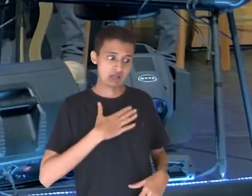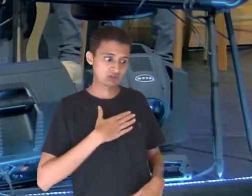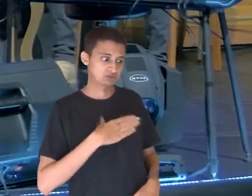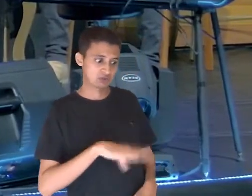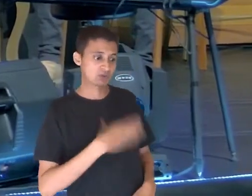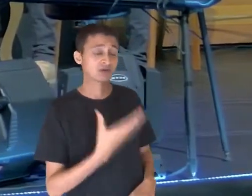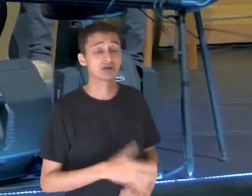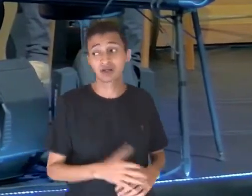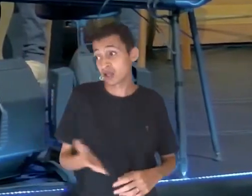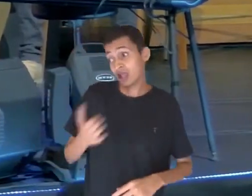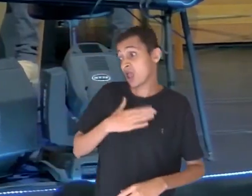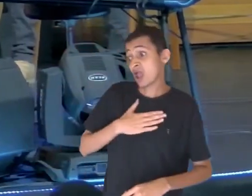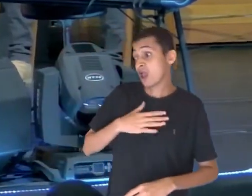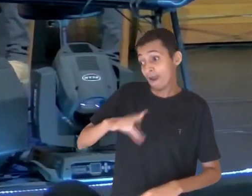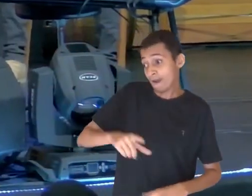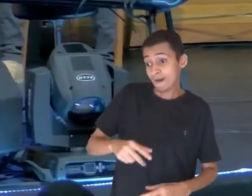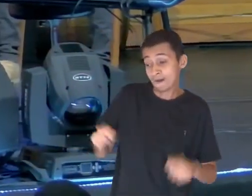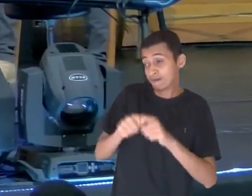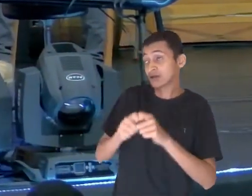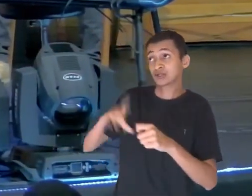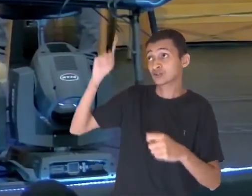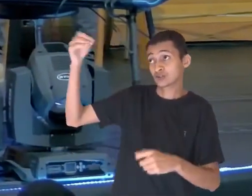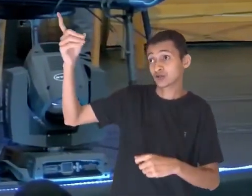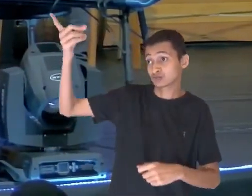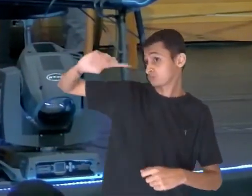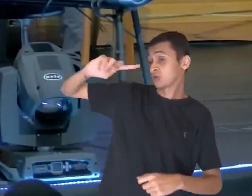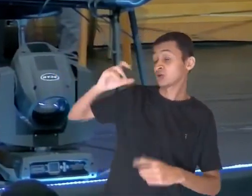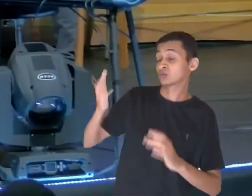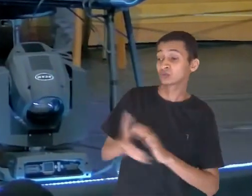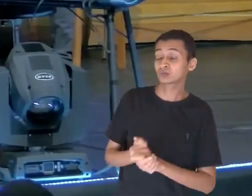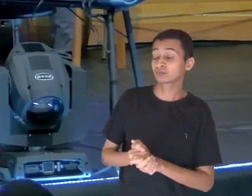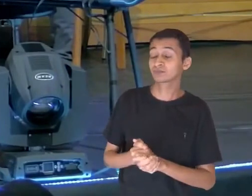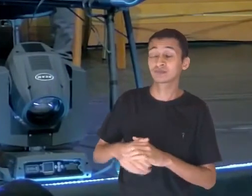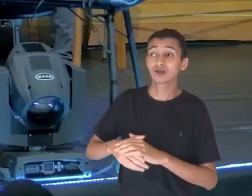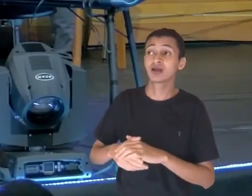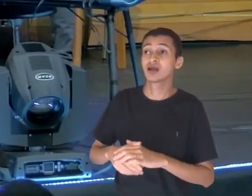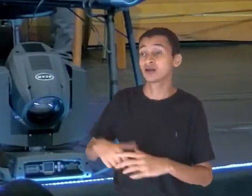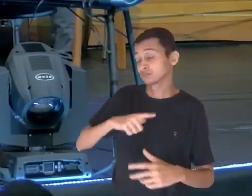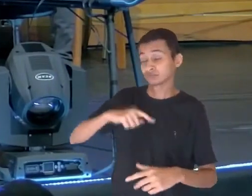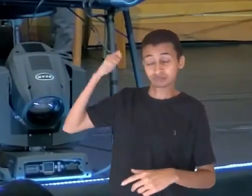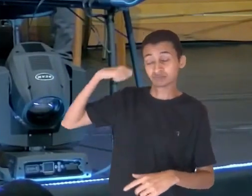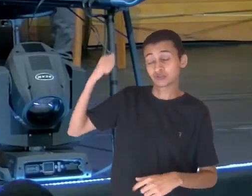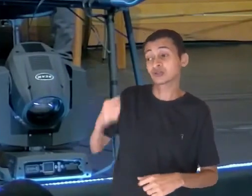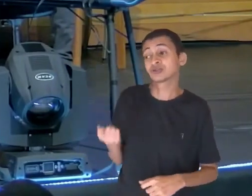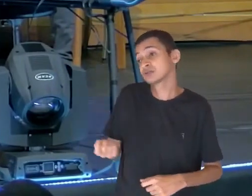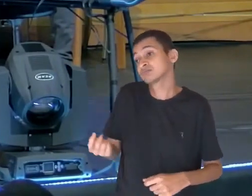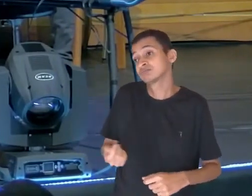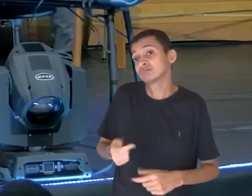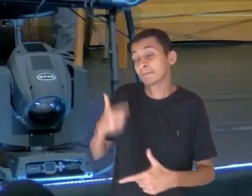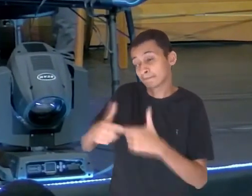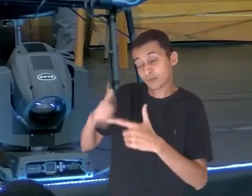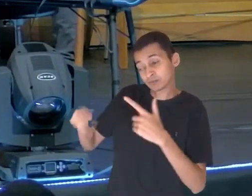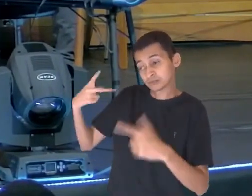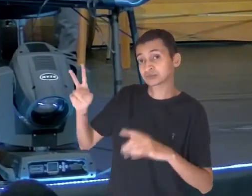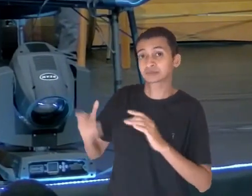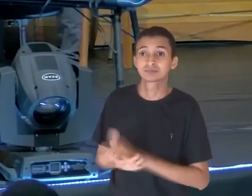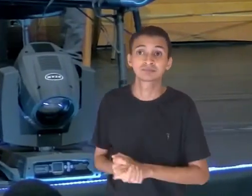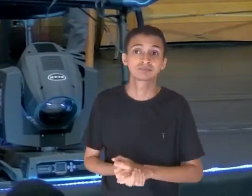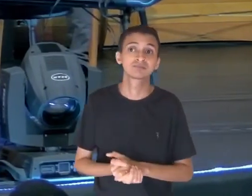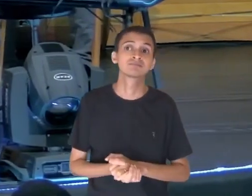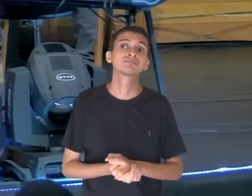Eu fiz porque Deus mandou fazer. E eu gravei porque Deus mandou gravar. E agora você está achando polêmico. Então tá. Mas na hora de